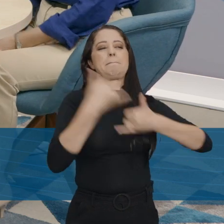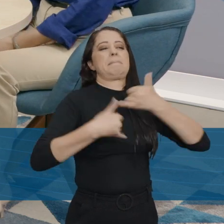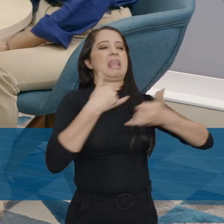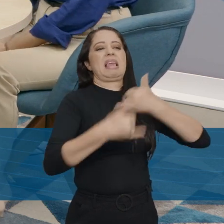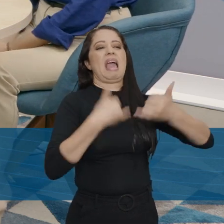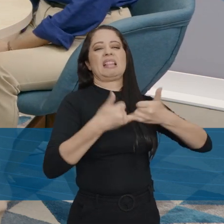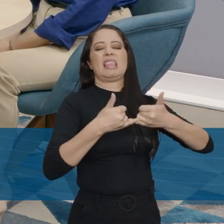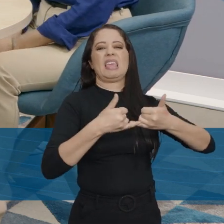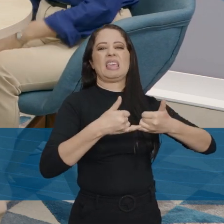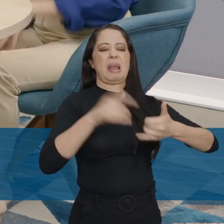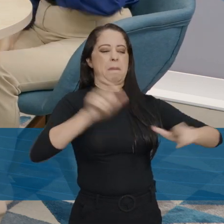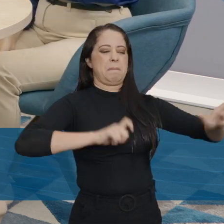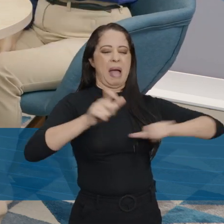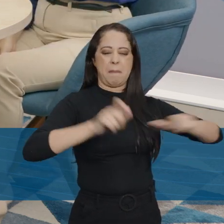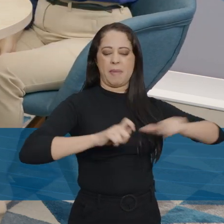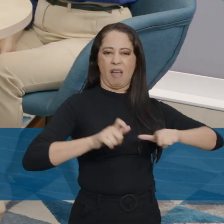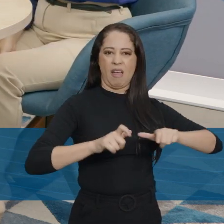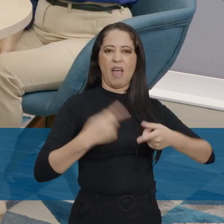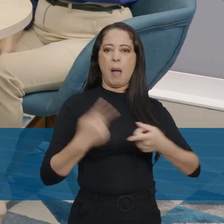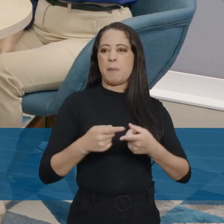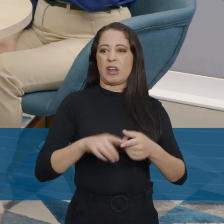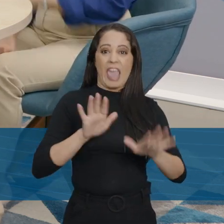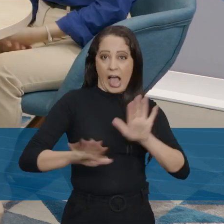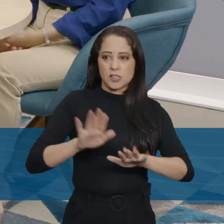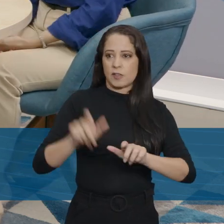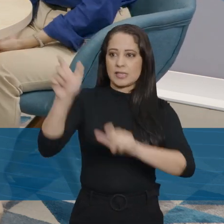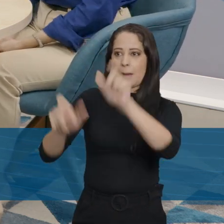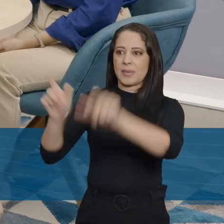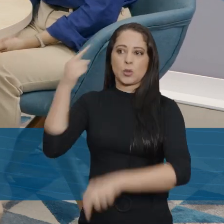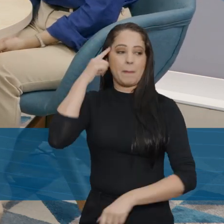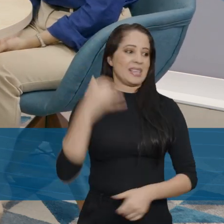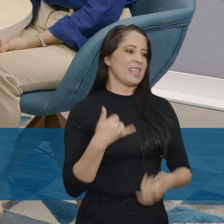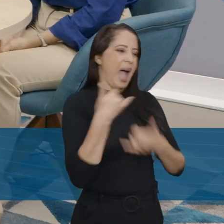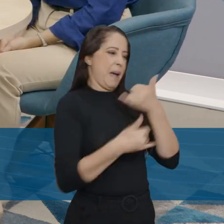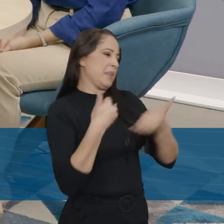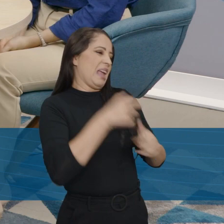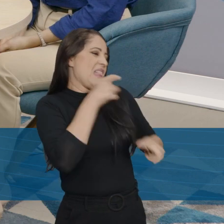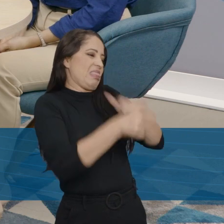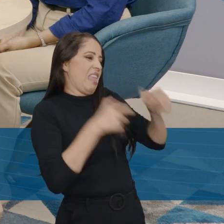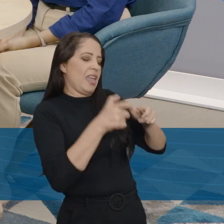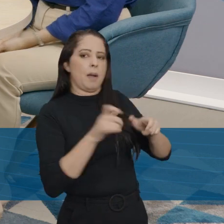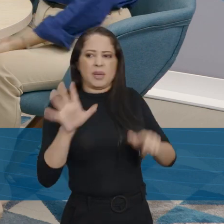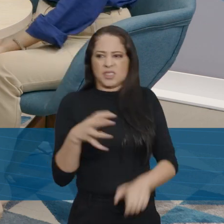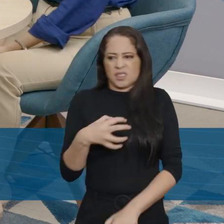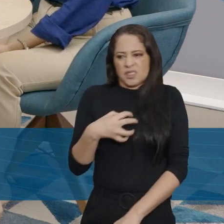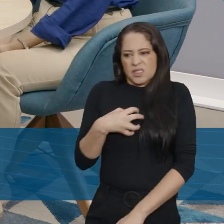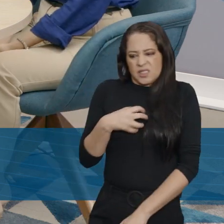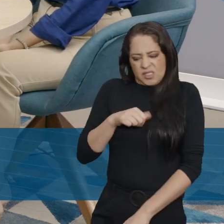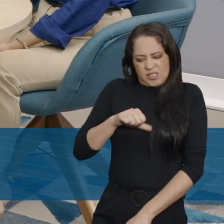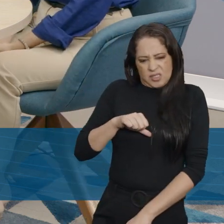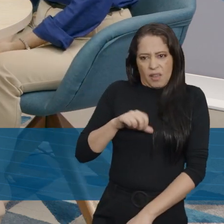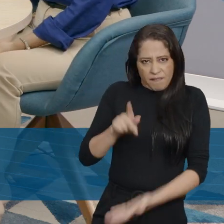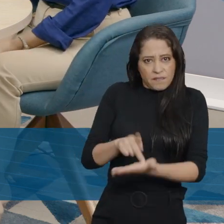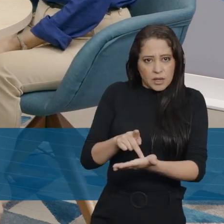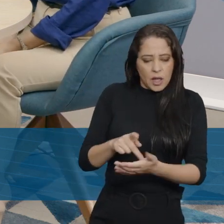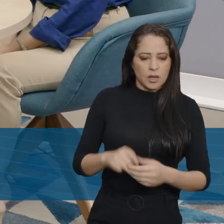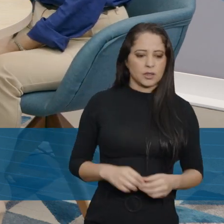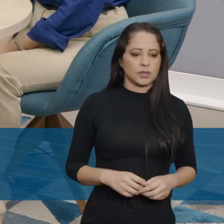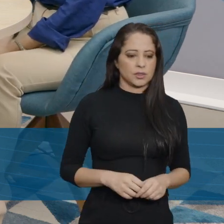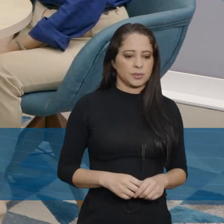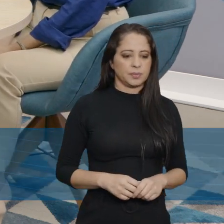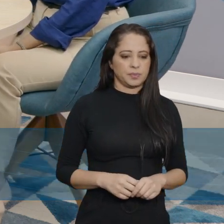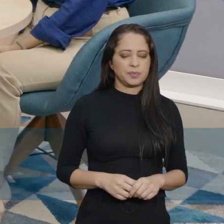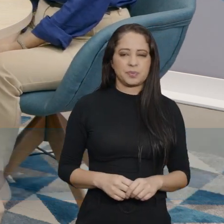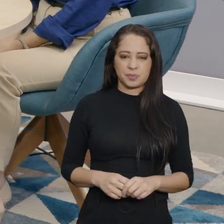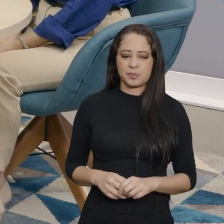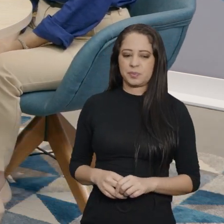aquela brincadeira. O que não é brincadeira para você, para o outro, ele é considerado um bullying? Vai bem por aí mesmo? Eu